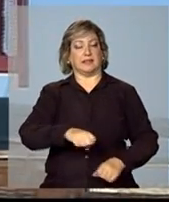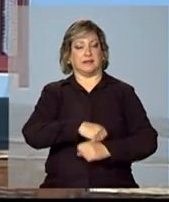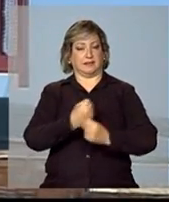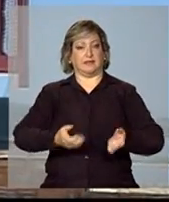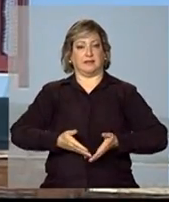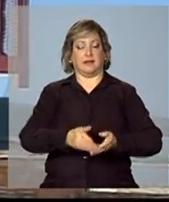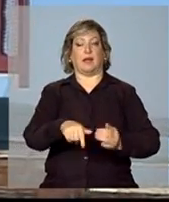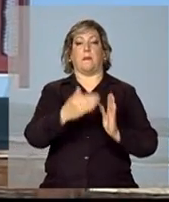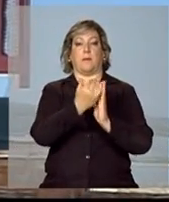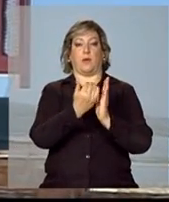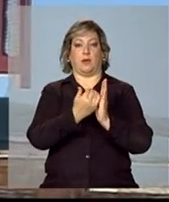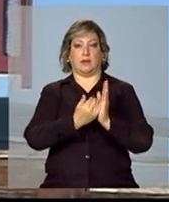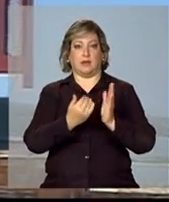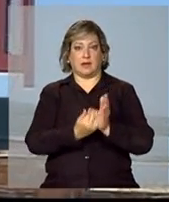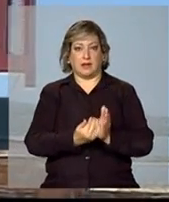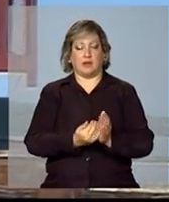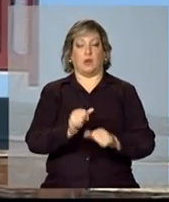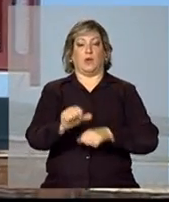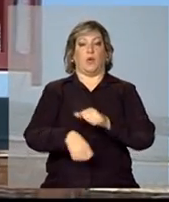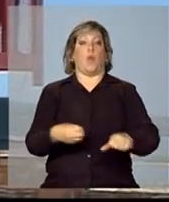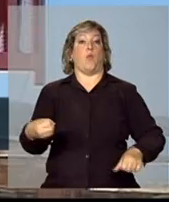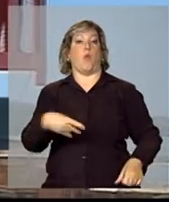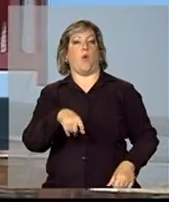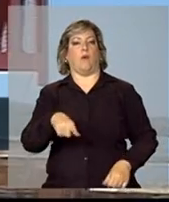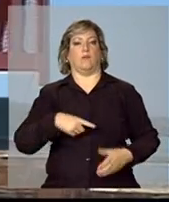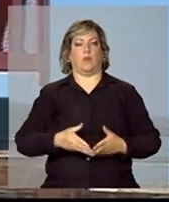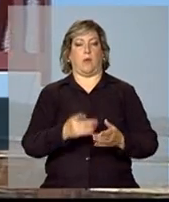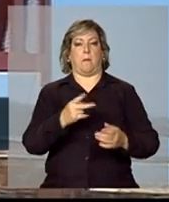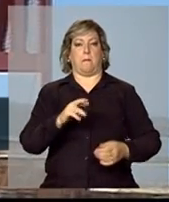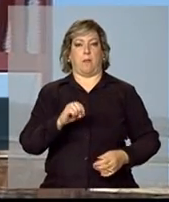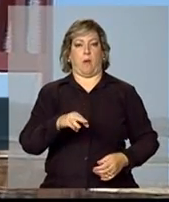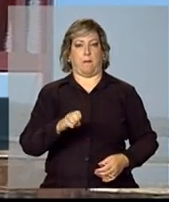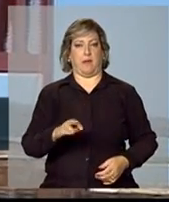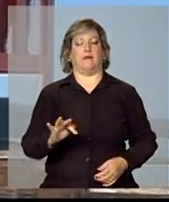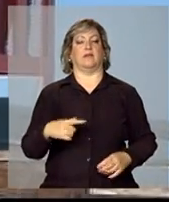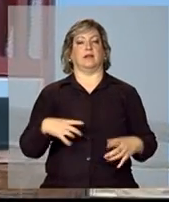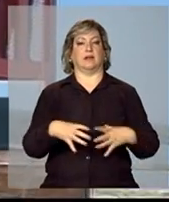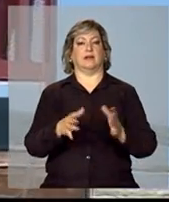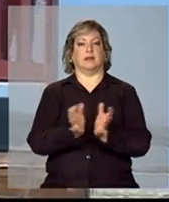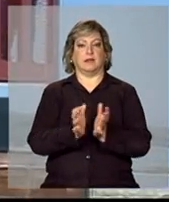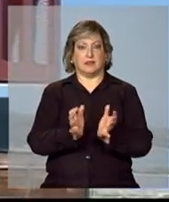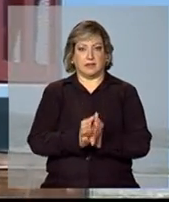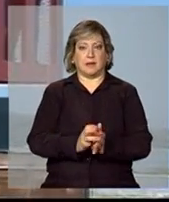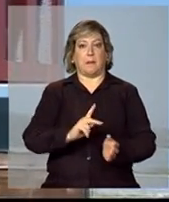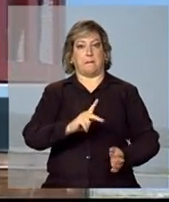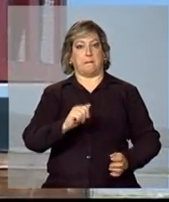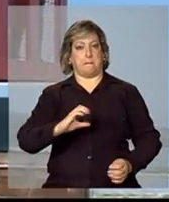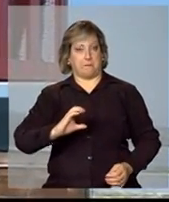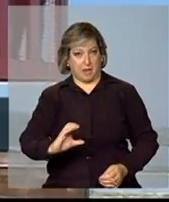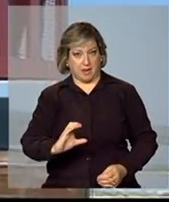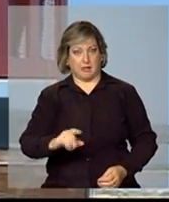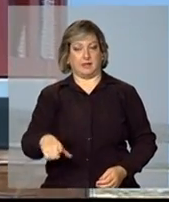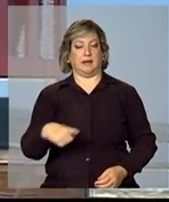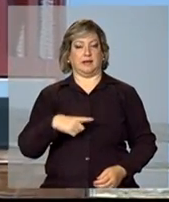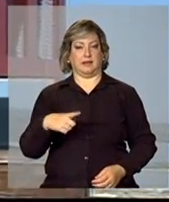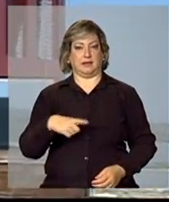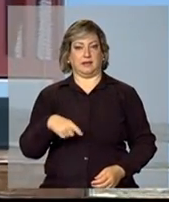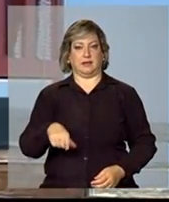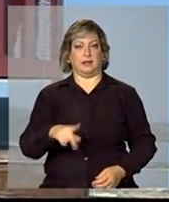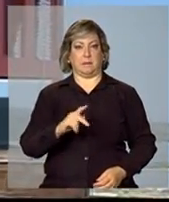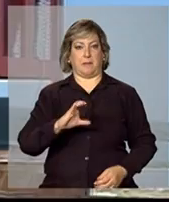modernização e expansão da frota o promef que faz parte do programa de aceleração do crescimento